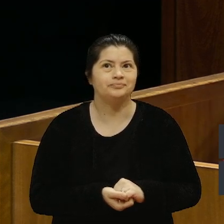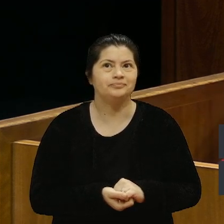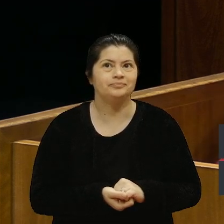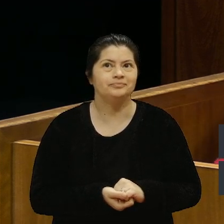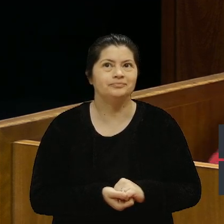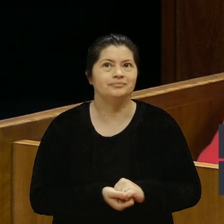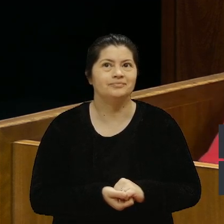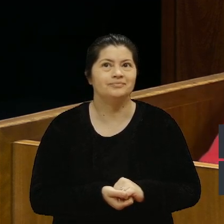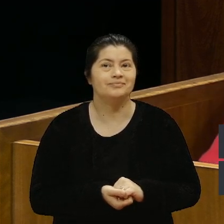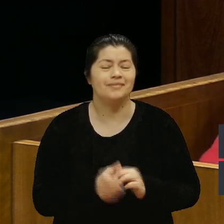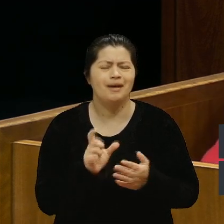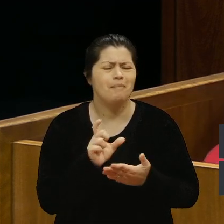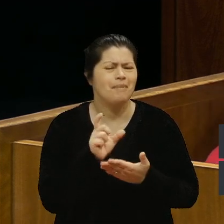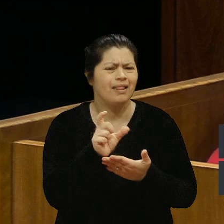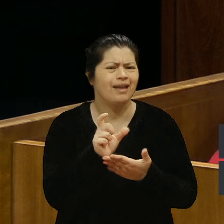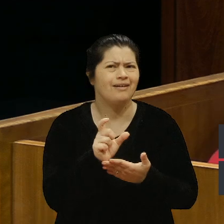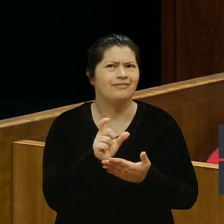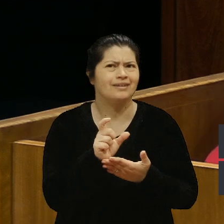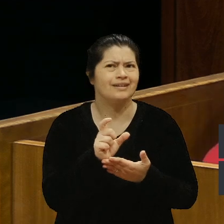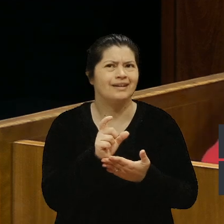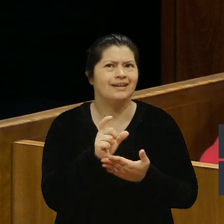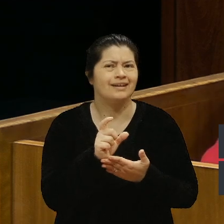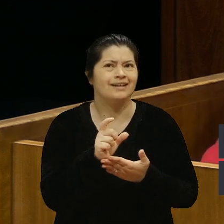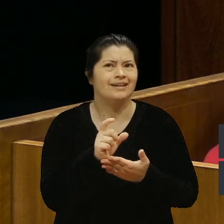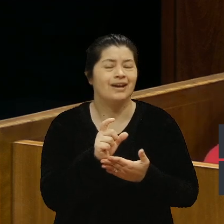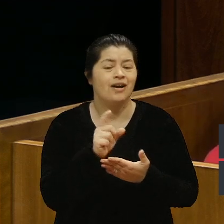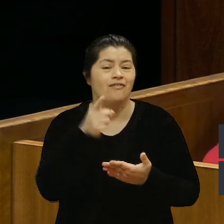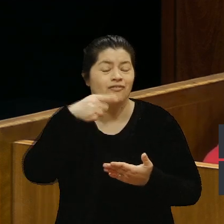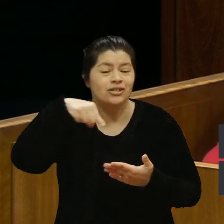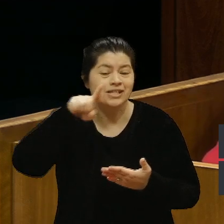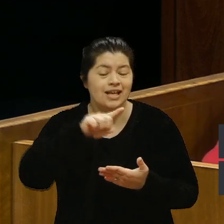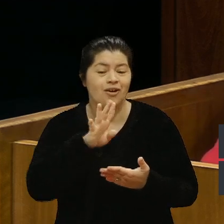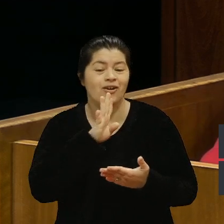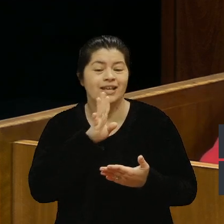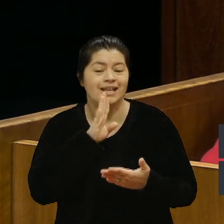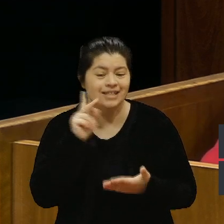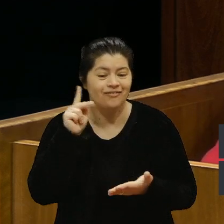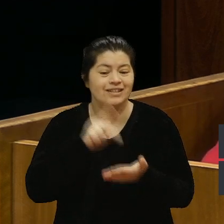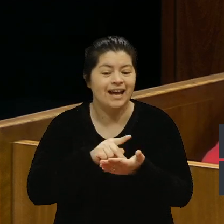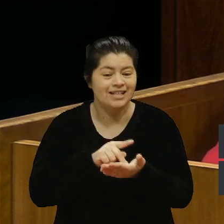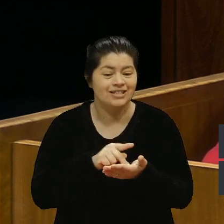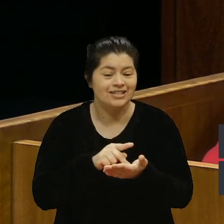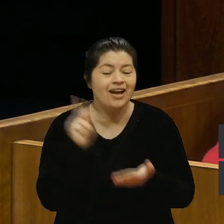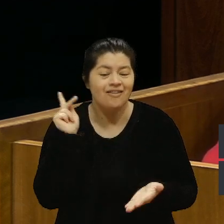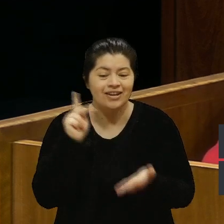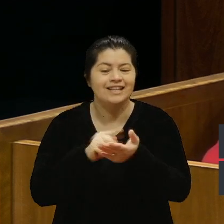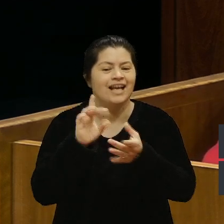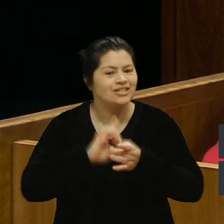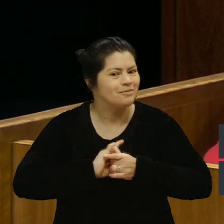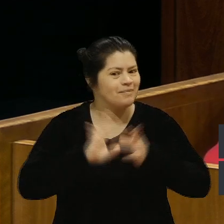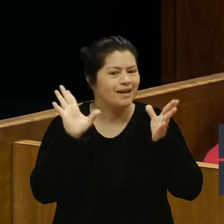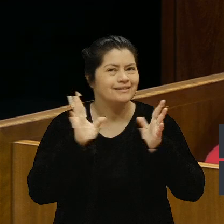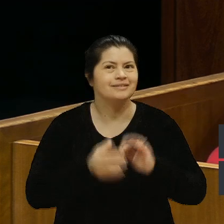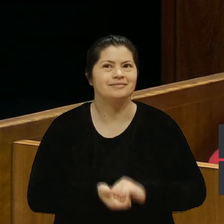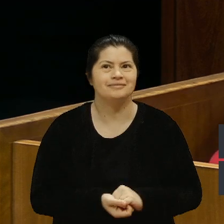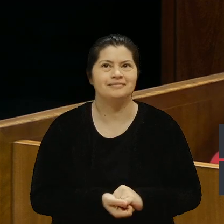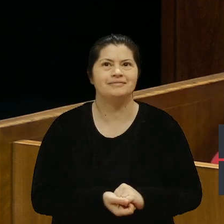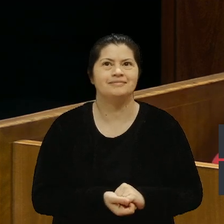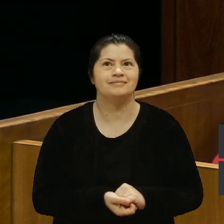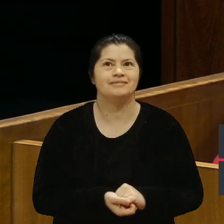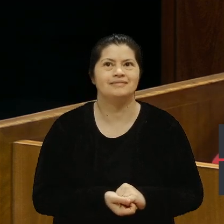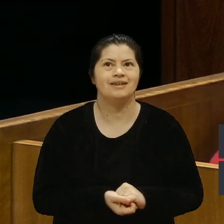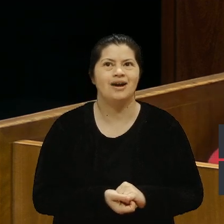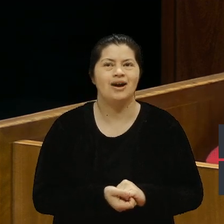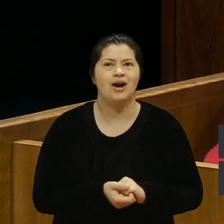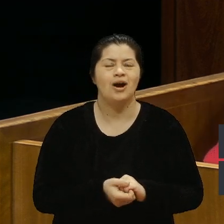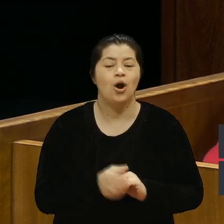Como diz a palavra, conheça a verdade e a verdade vos libertará. A única